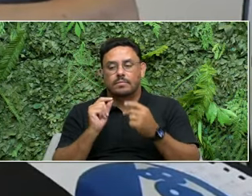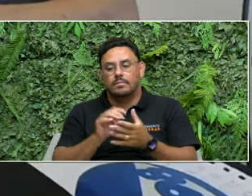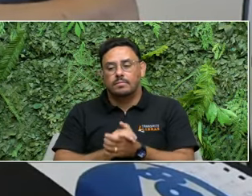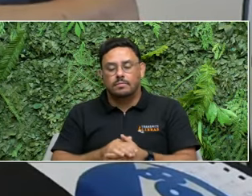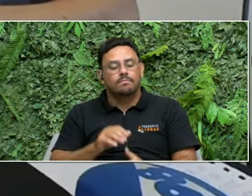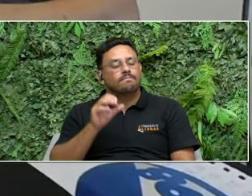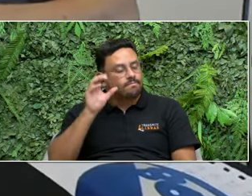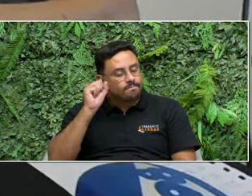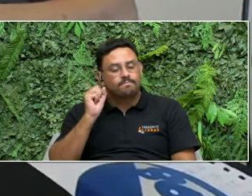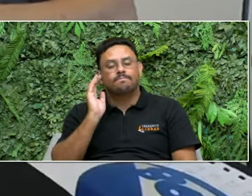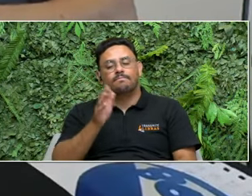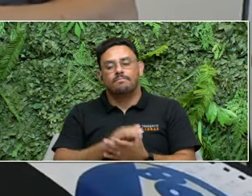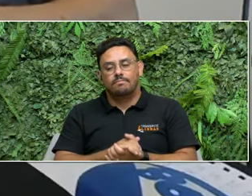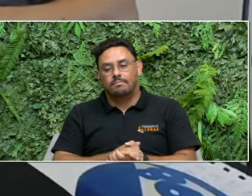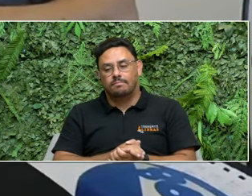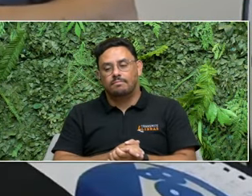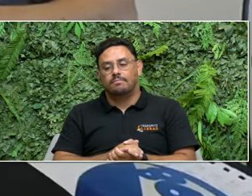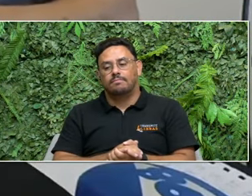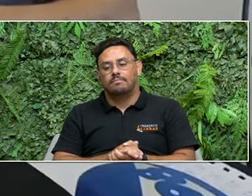comento isso